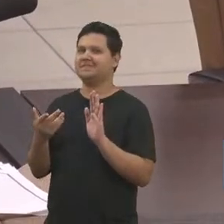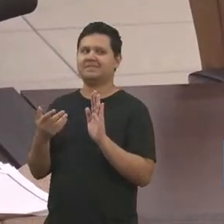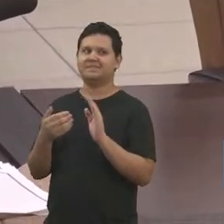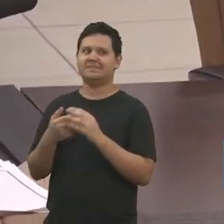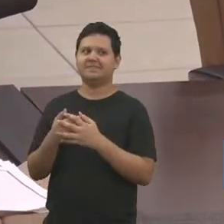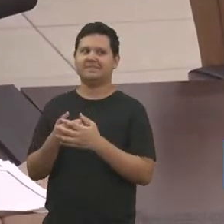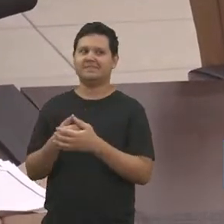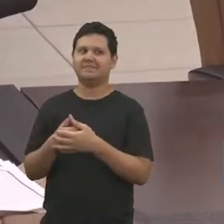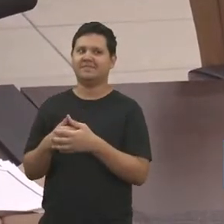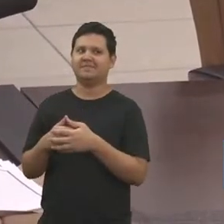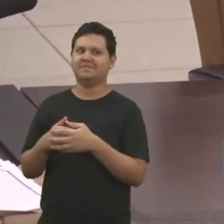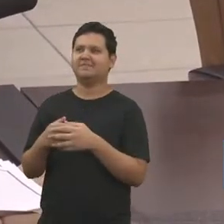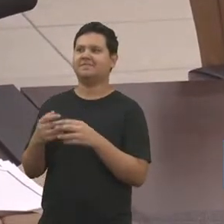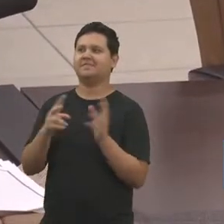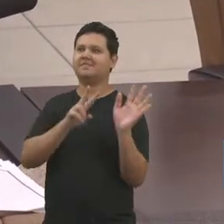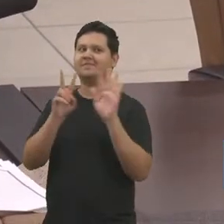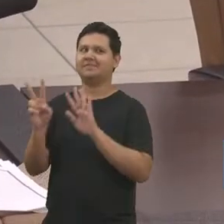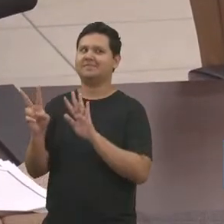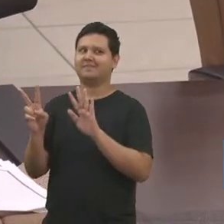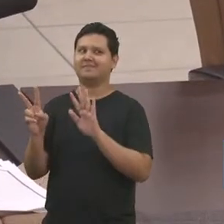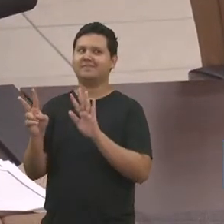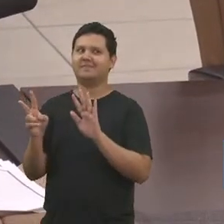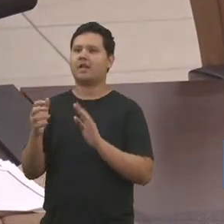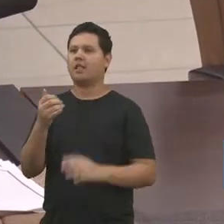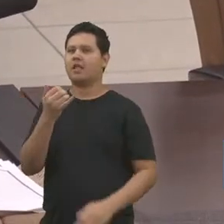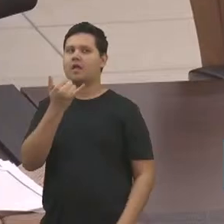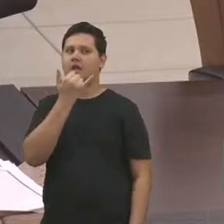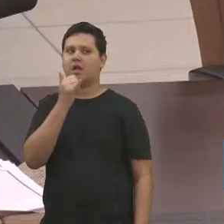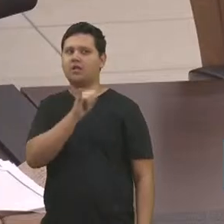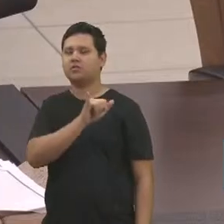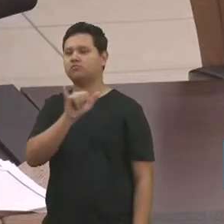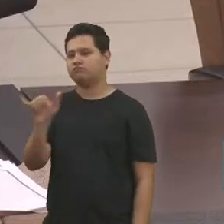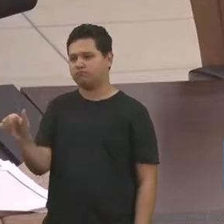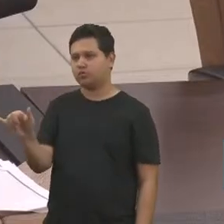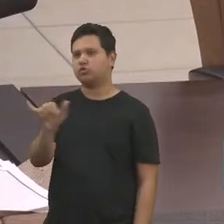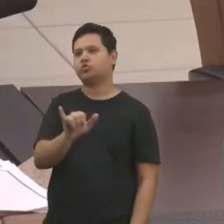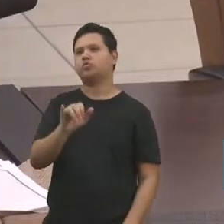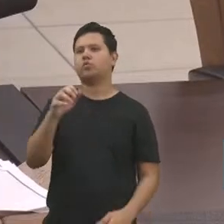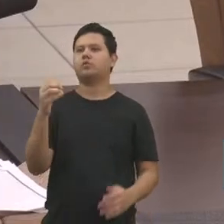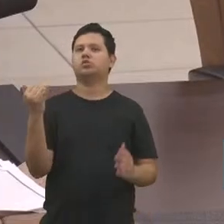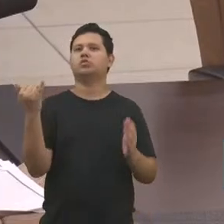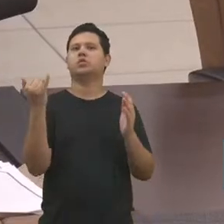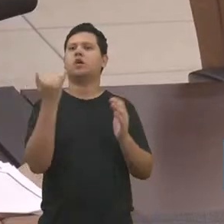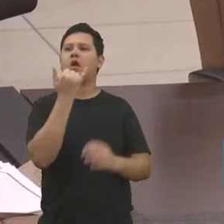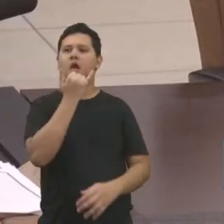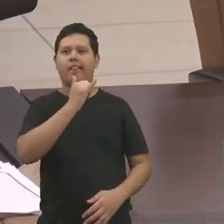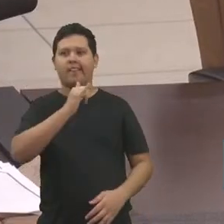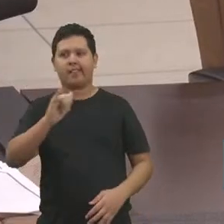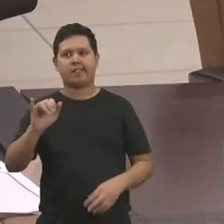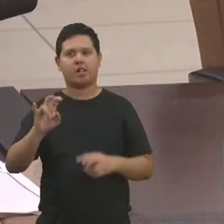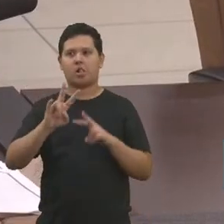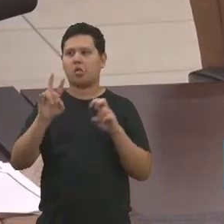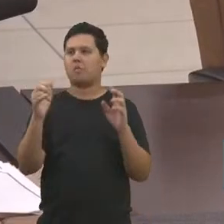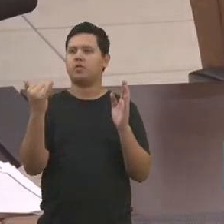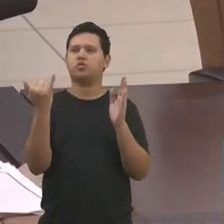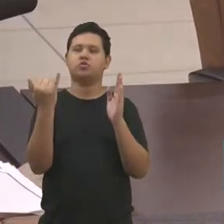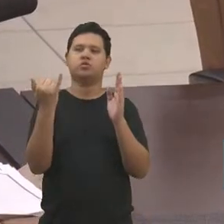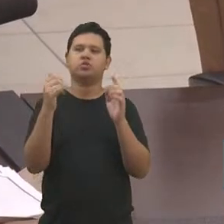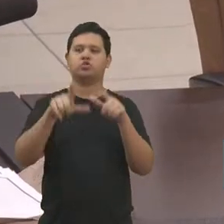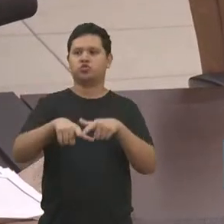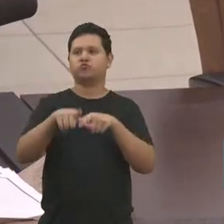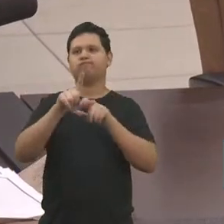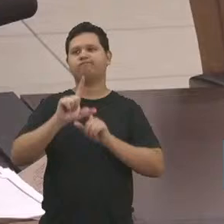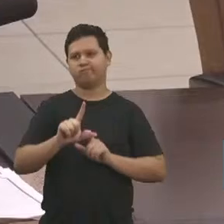nessa casa na semana passada. Anistia de juros e multas para aqueles que devem para o município, de dívidas tributárias ou